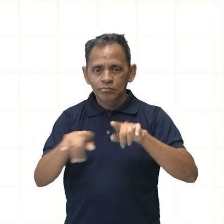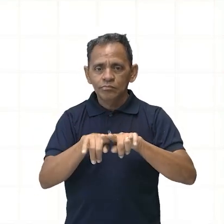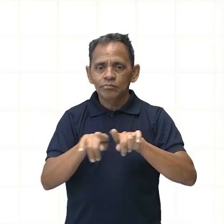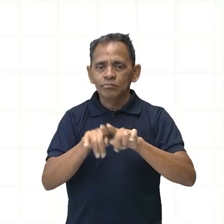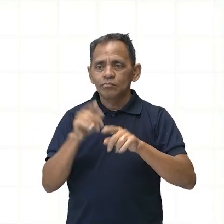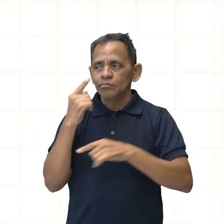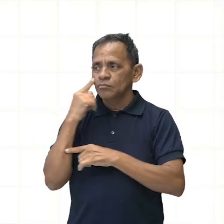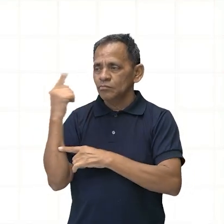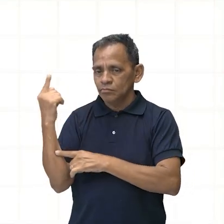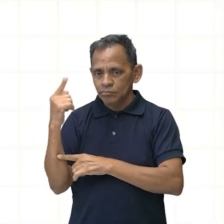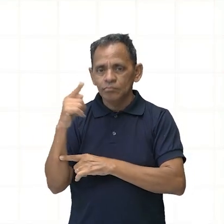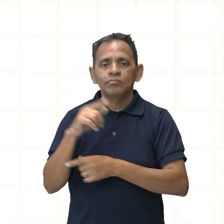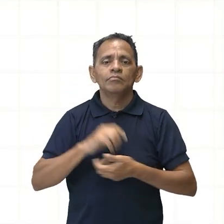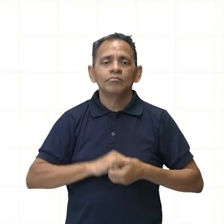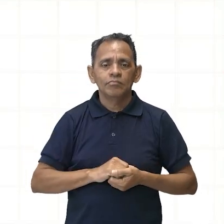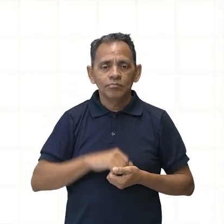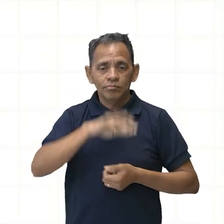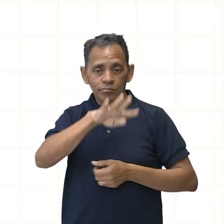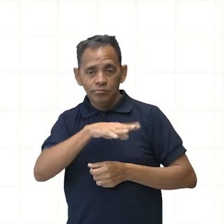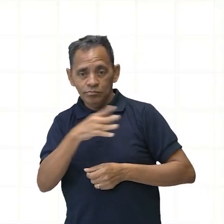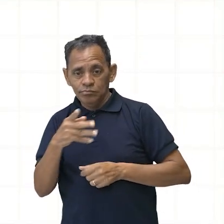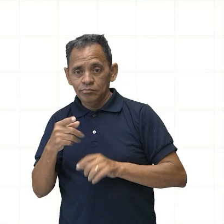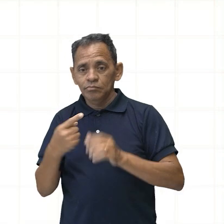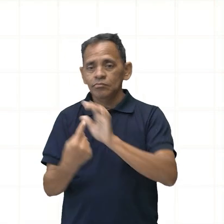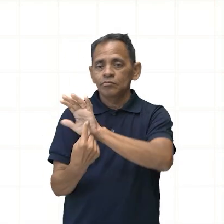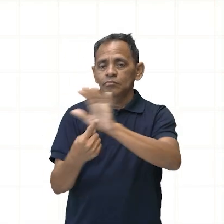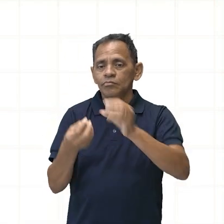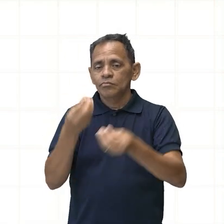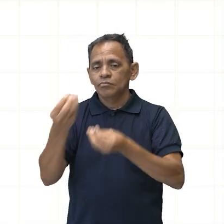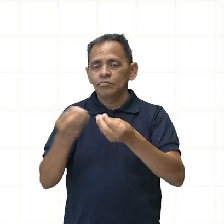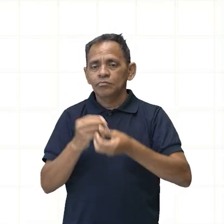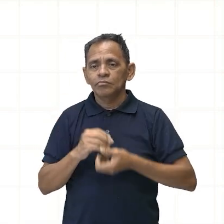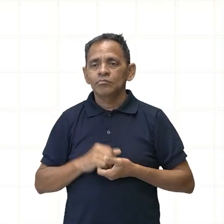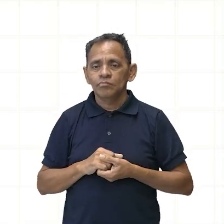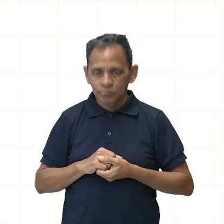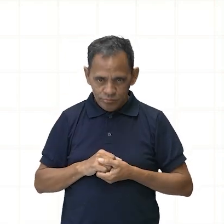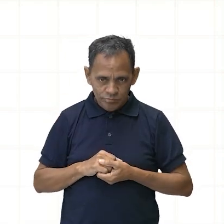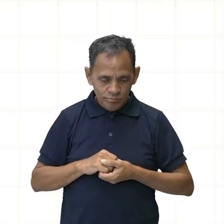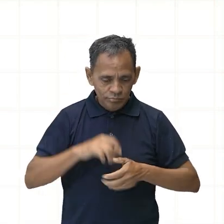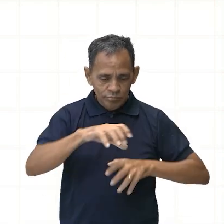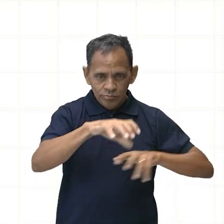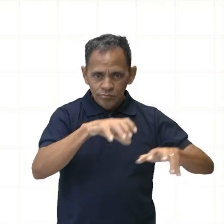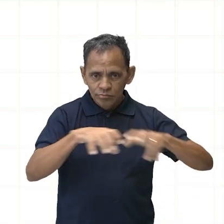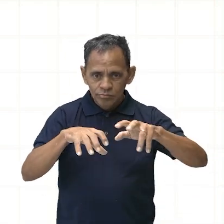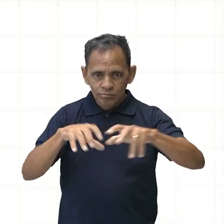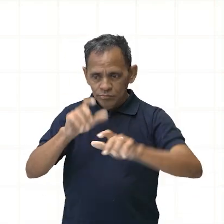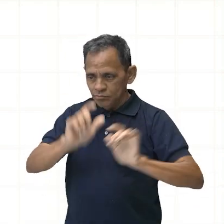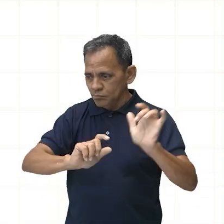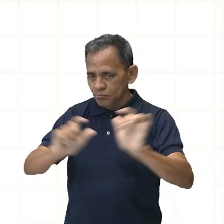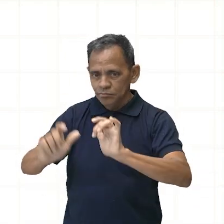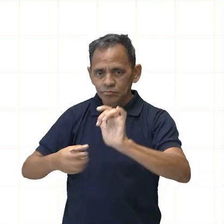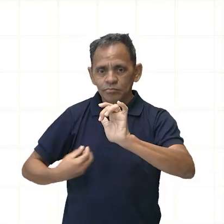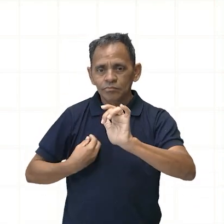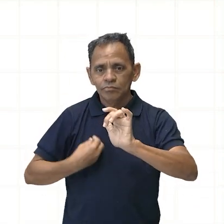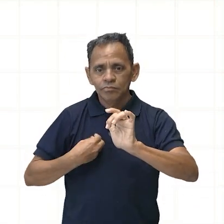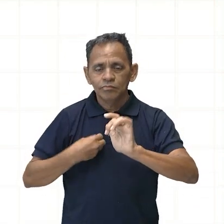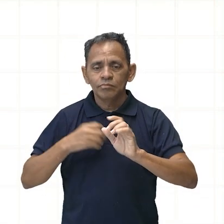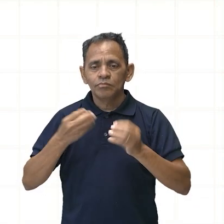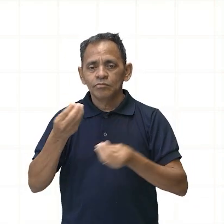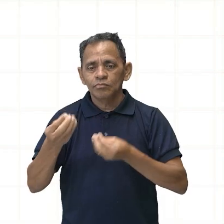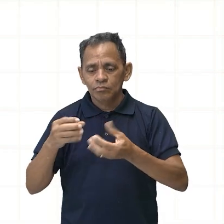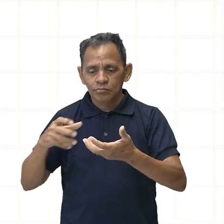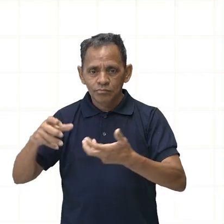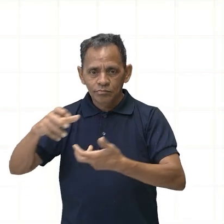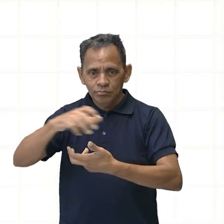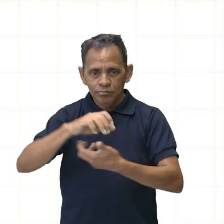Nesse quadro aqui, a gente tem a distribuição da população por continente, e eu falei diversas vezes para vocês que a Ásia é o continente mais populoso do mundo,